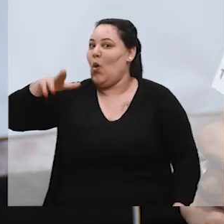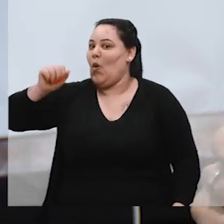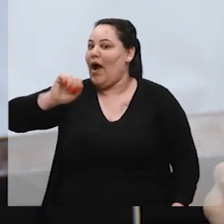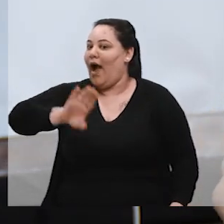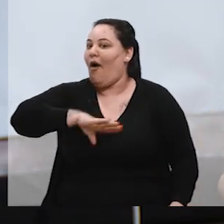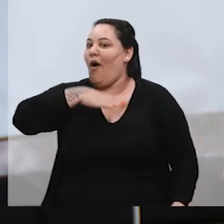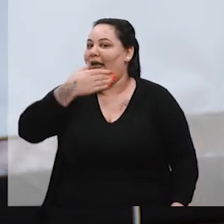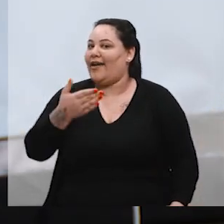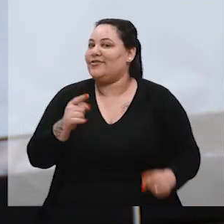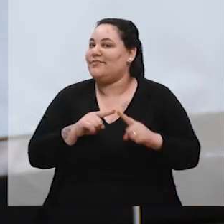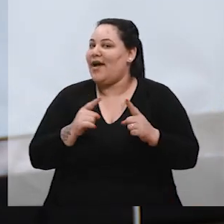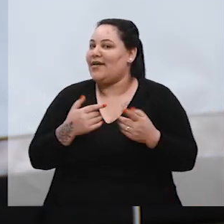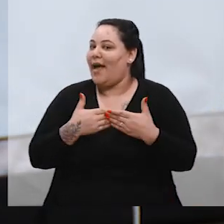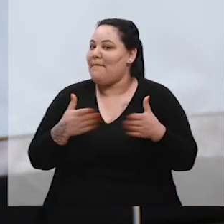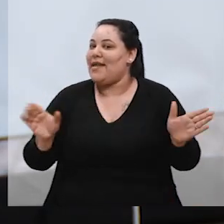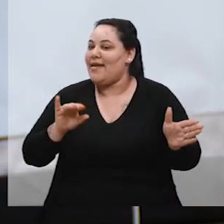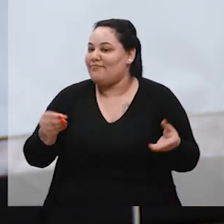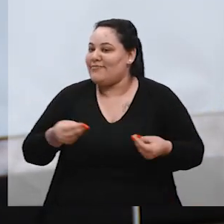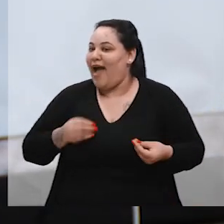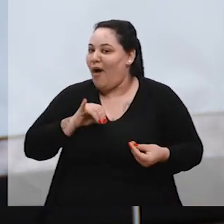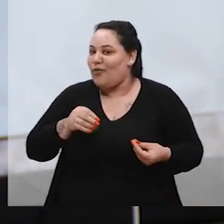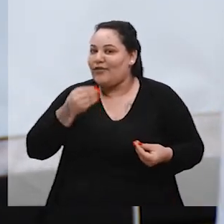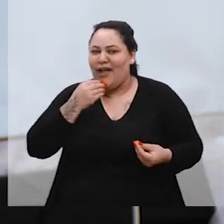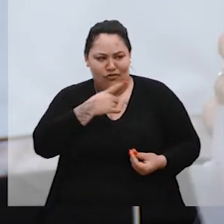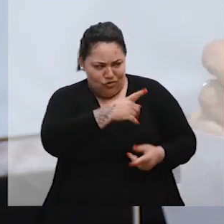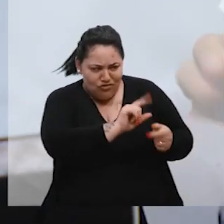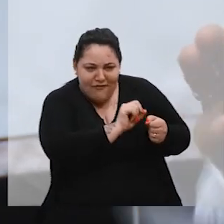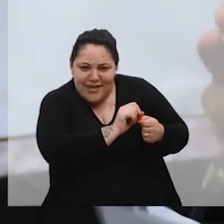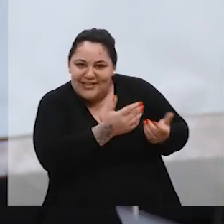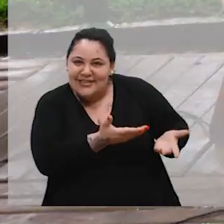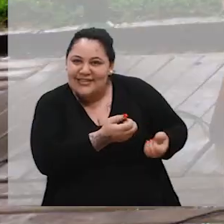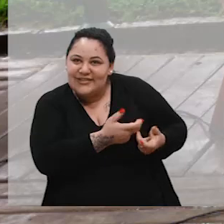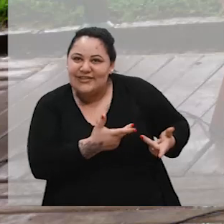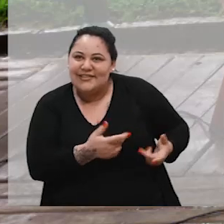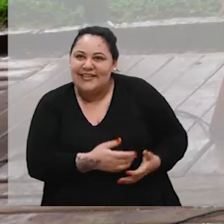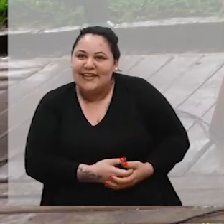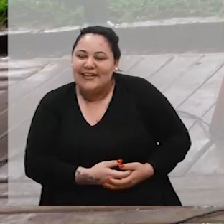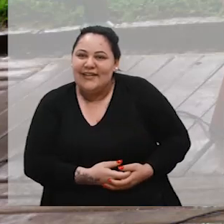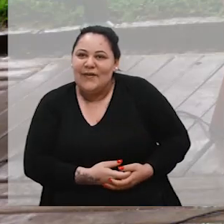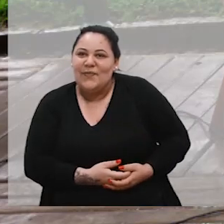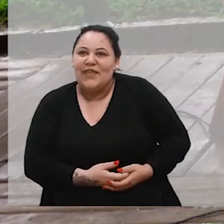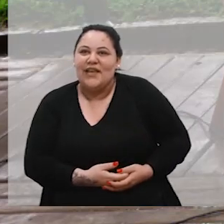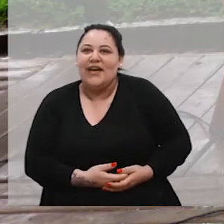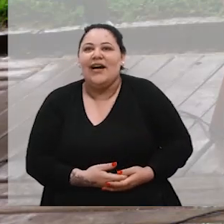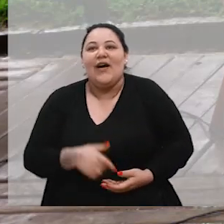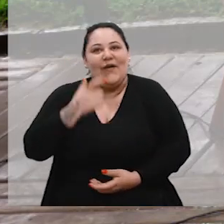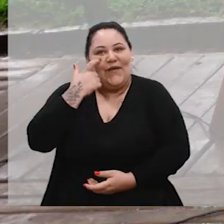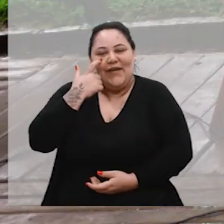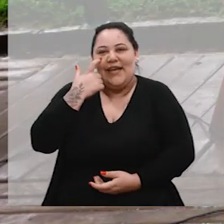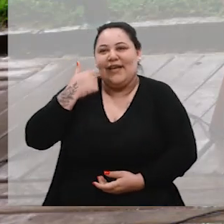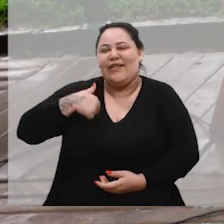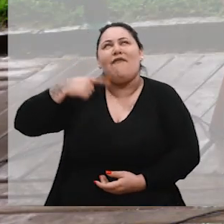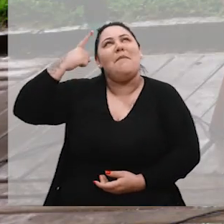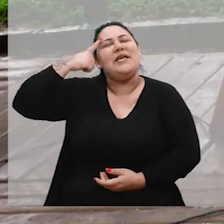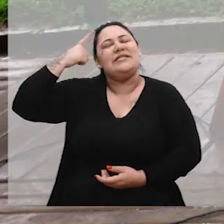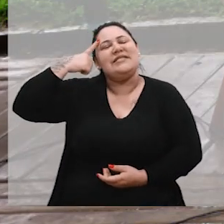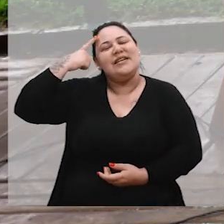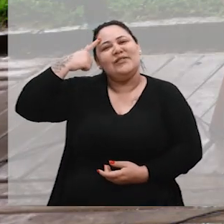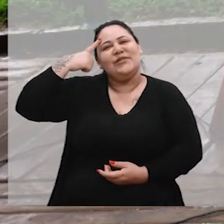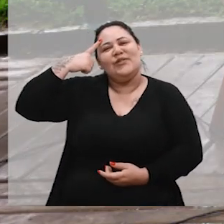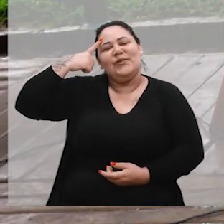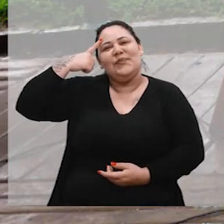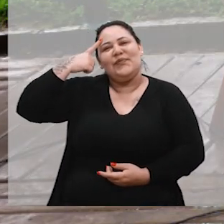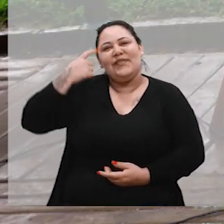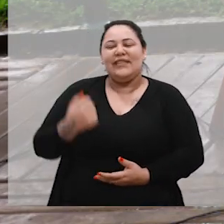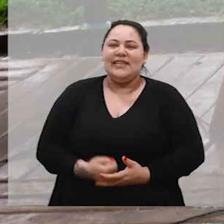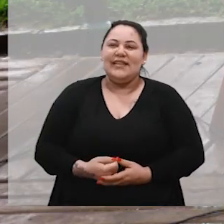coragem. Rejane, tu já teve isso assim? Teve que estar pronta para sair? Eu estava pensando, né?